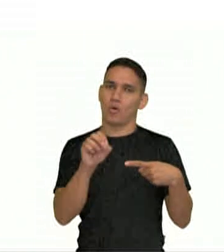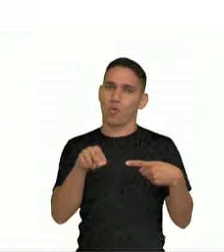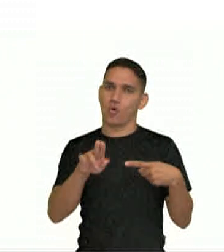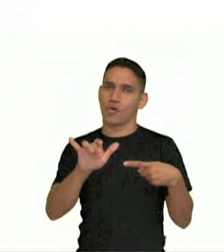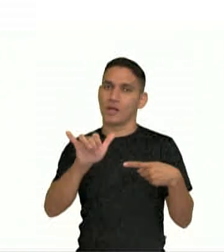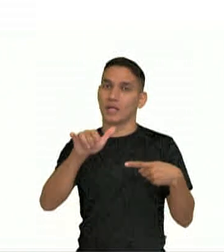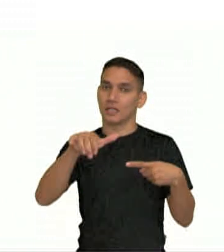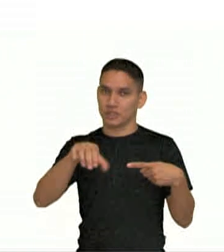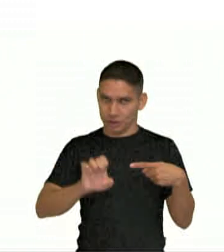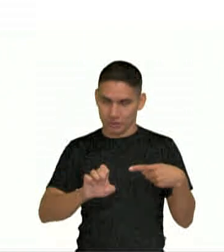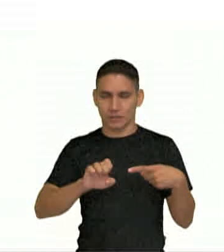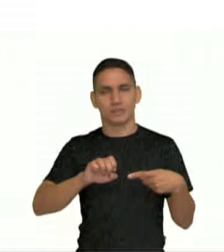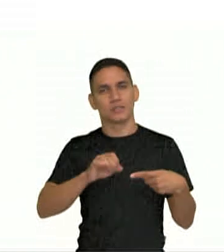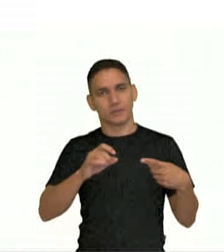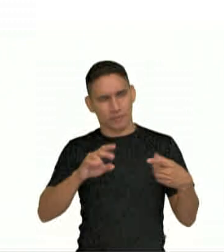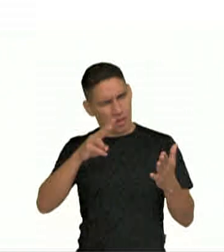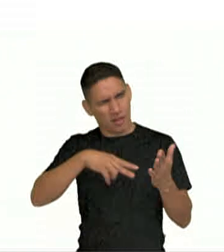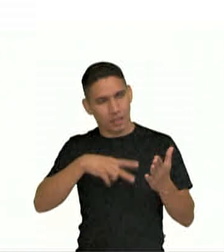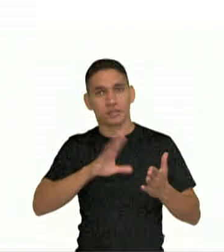né, e lê.